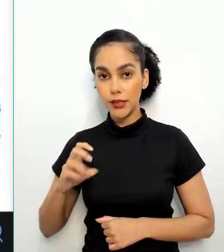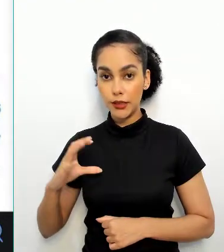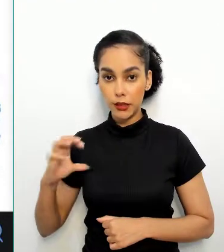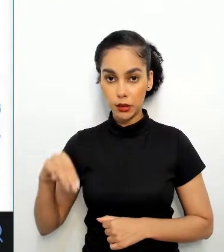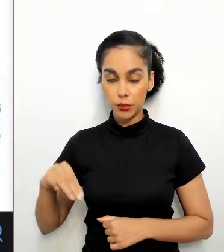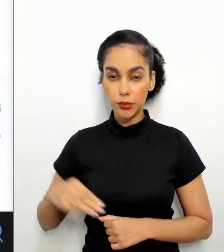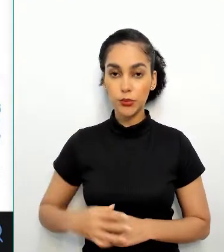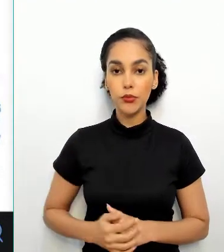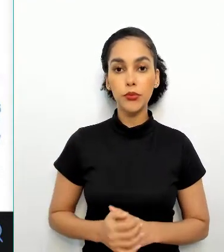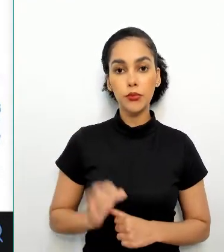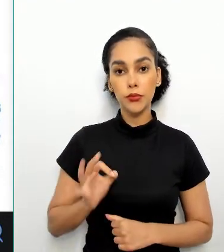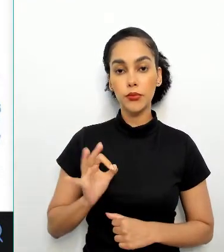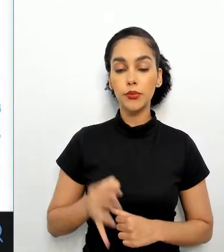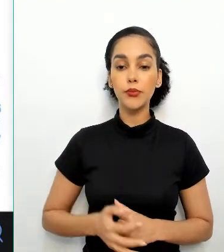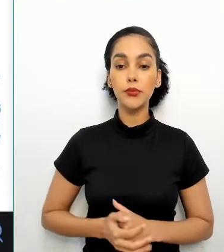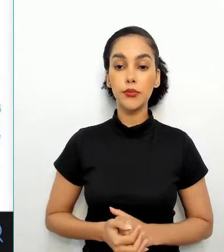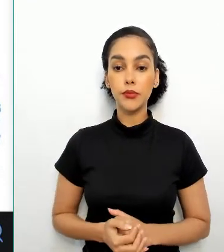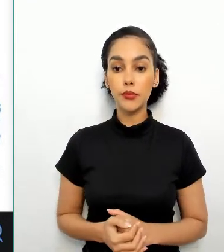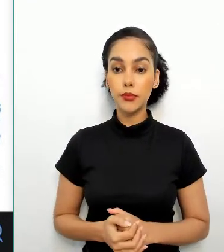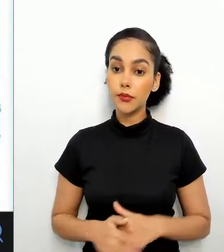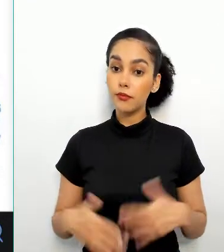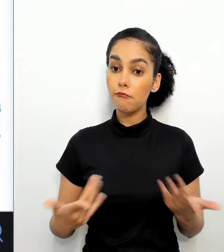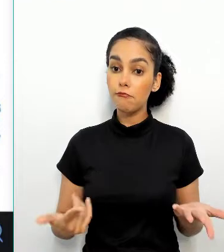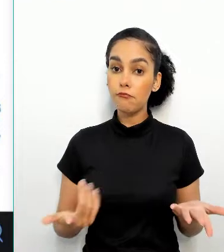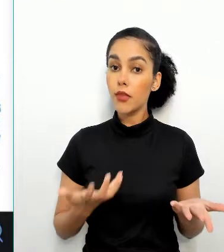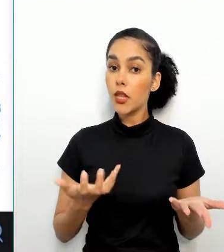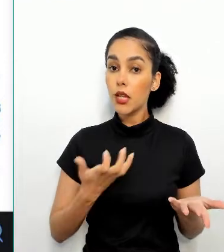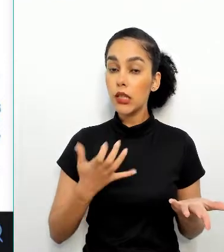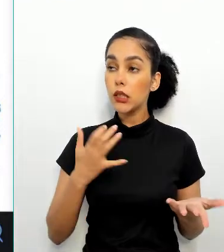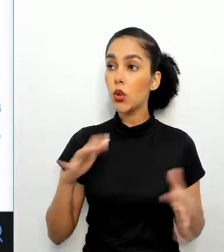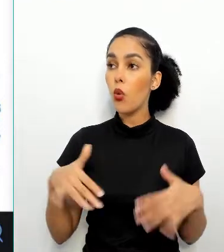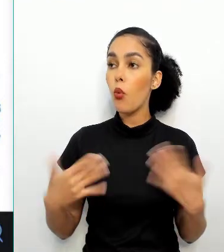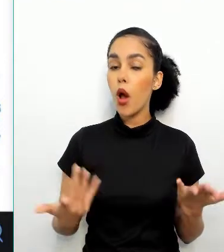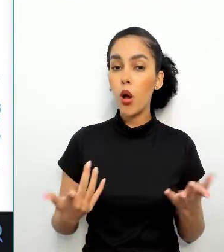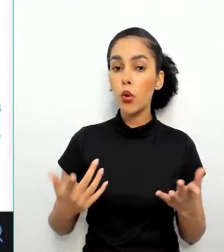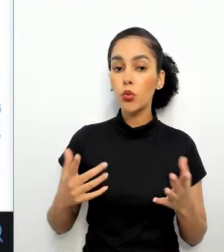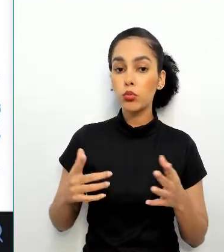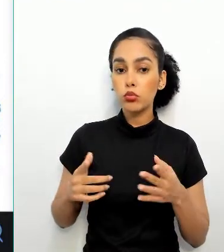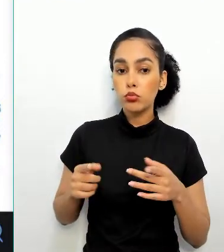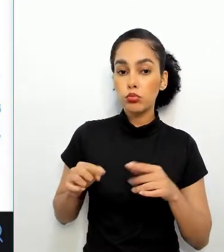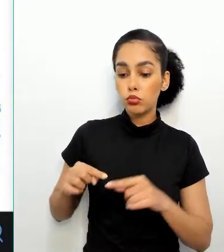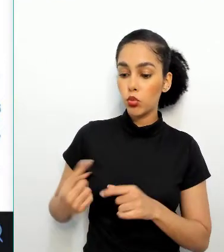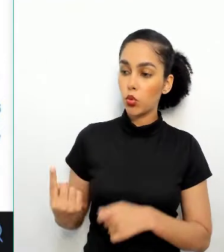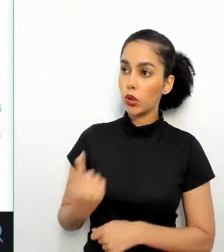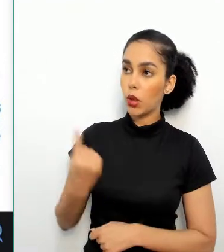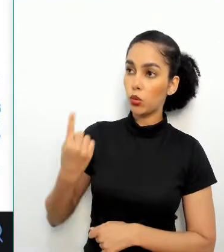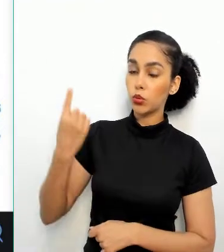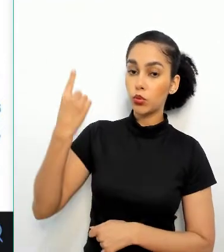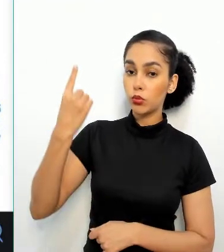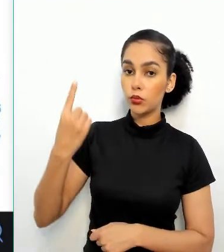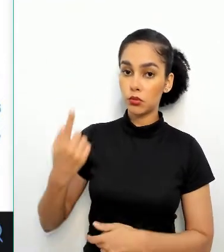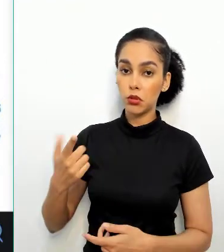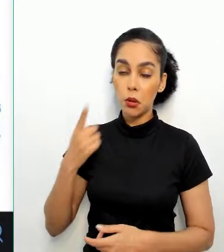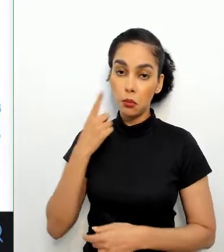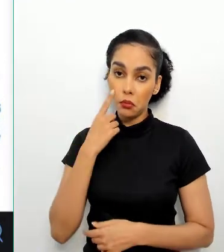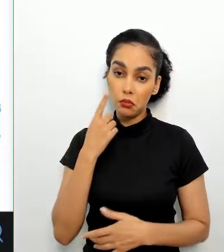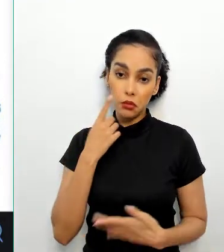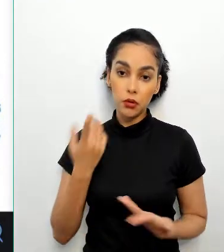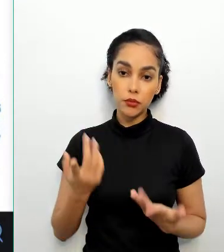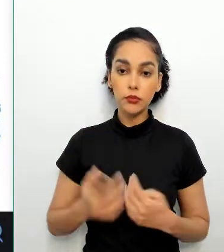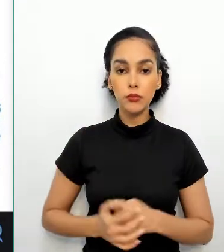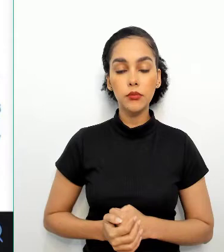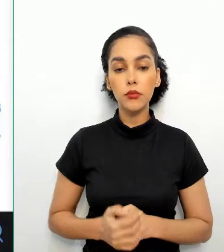ficar iluminado, vai ficar com o sol, tá bom? E aí ele quer saber qual o tamanho dessa viga para atender